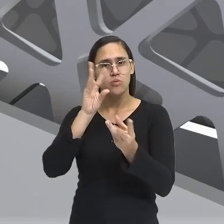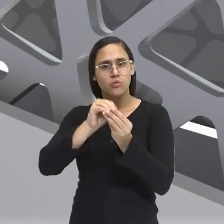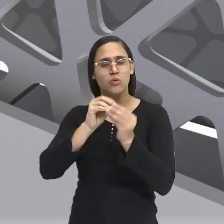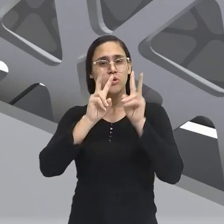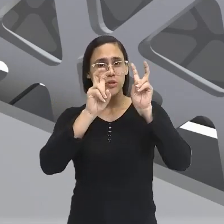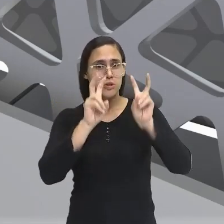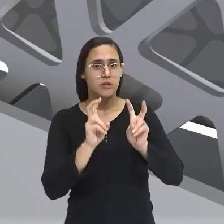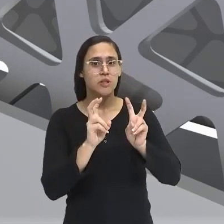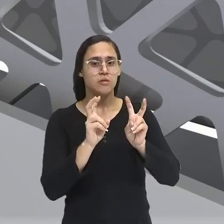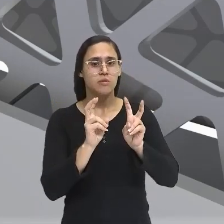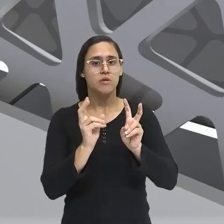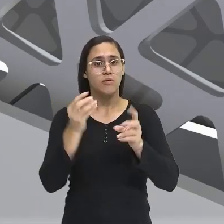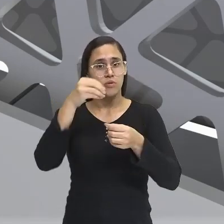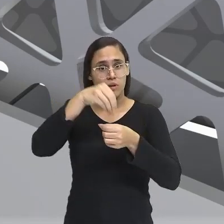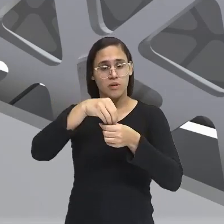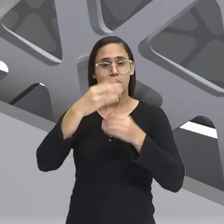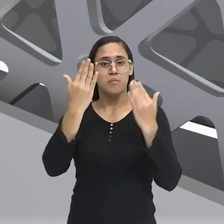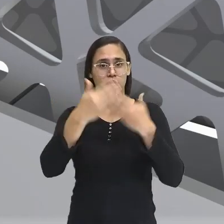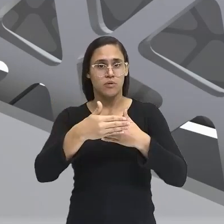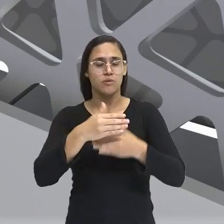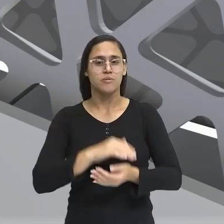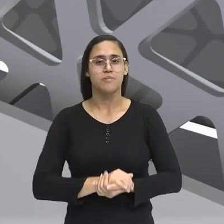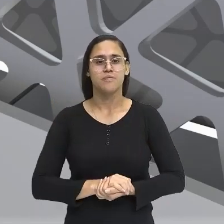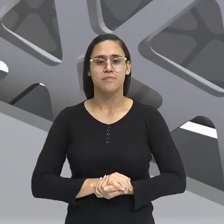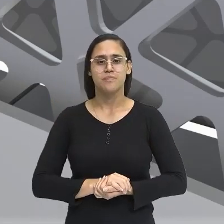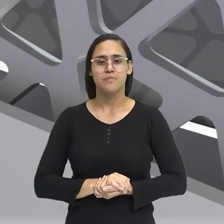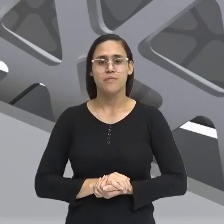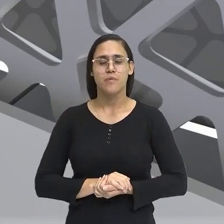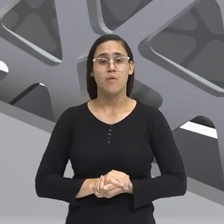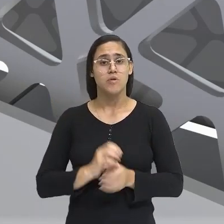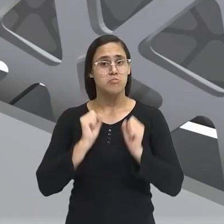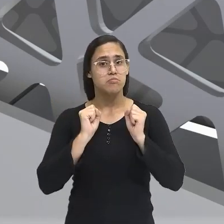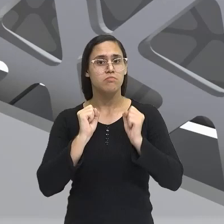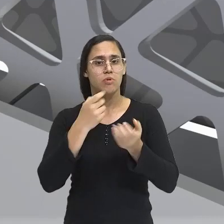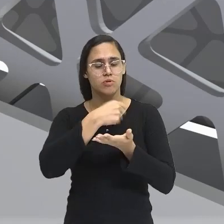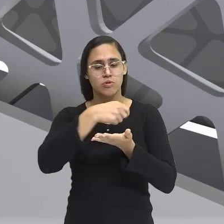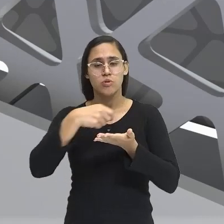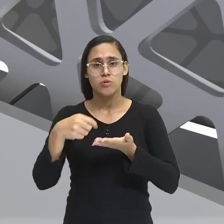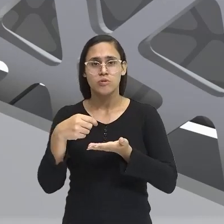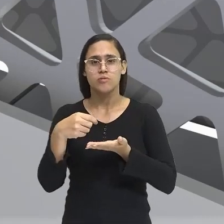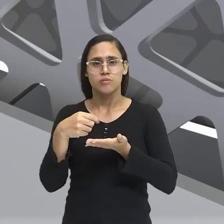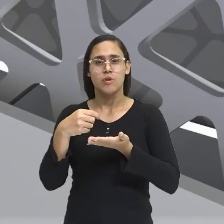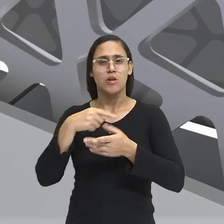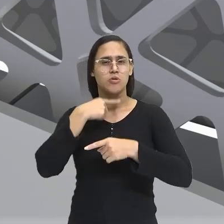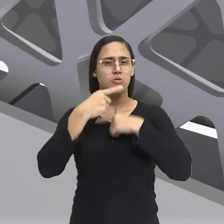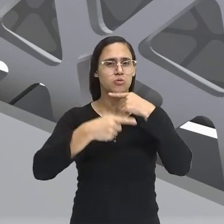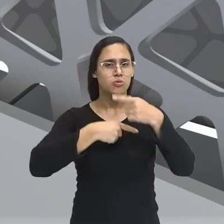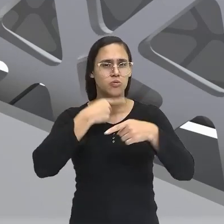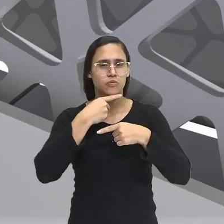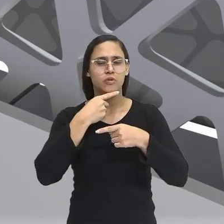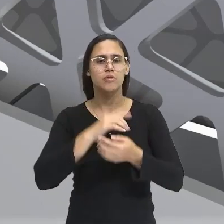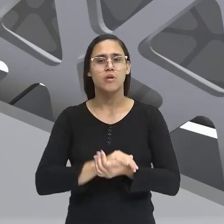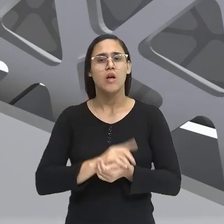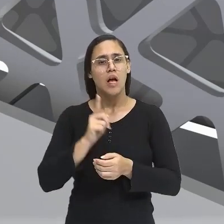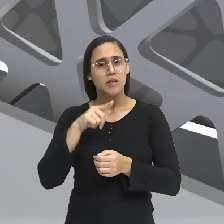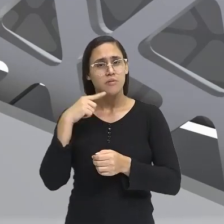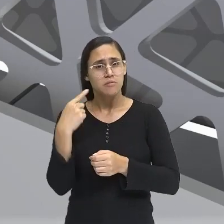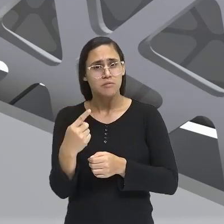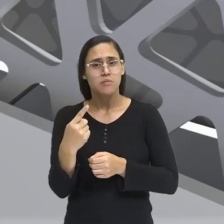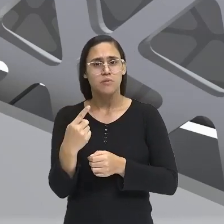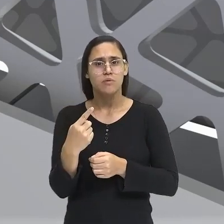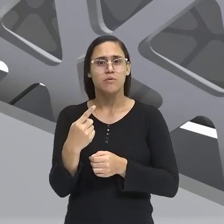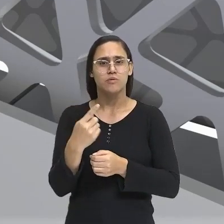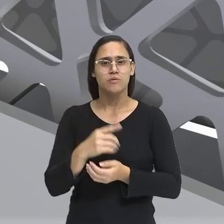que irão estar na prova, tá bom? Aí vocês podem anotar no caderno de vocês as suas dúvidas, para no